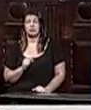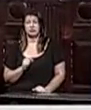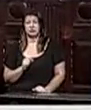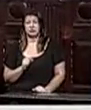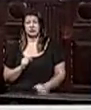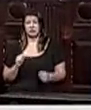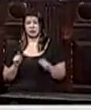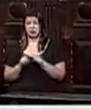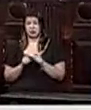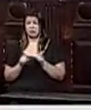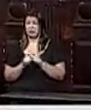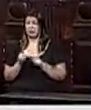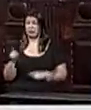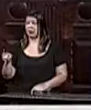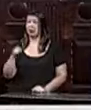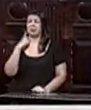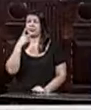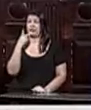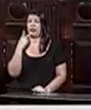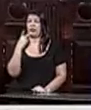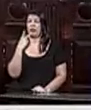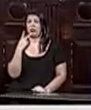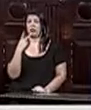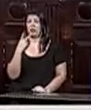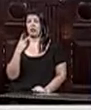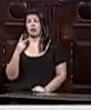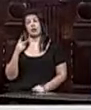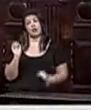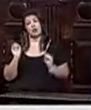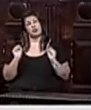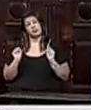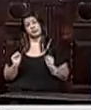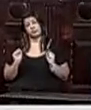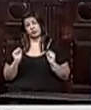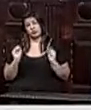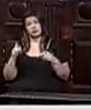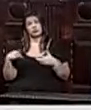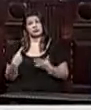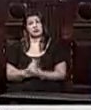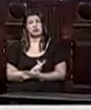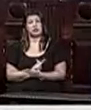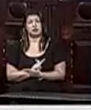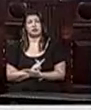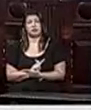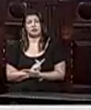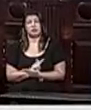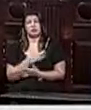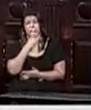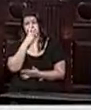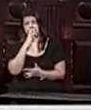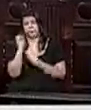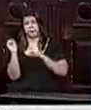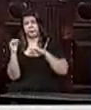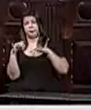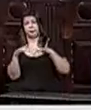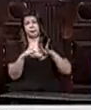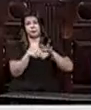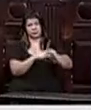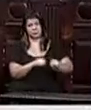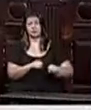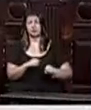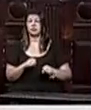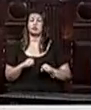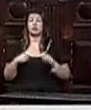sob a alegação de que existe a possibilidade de uma invasão,